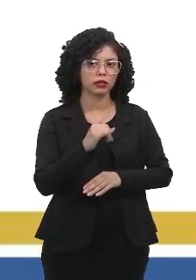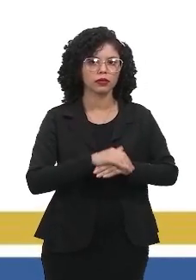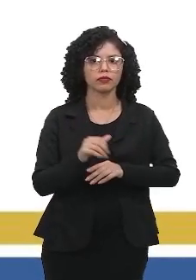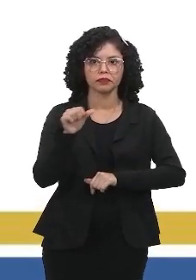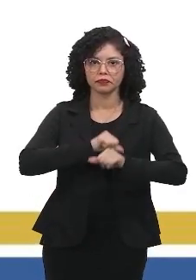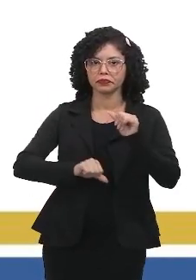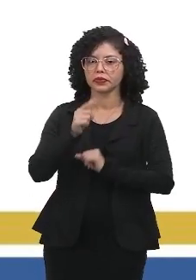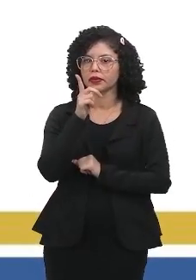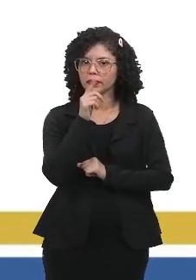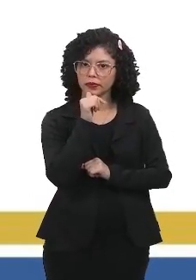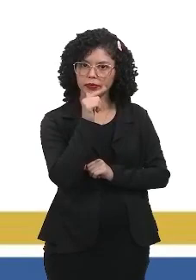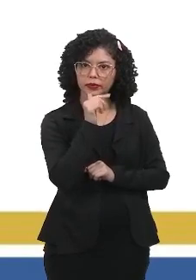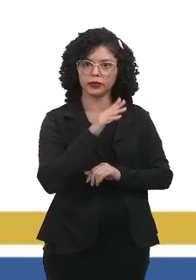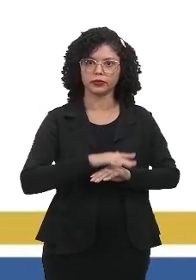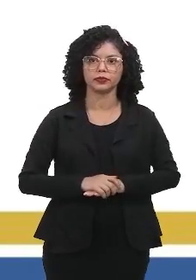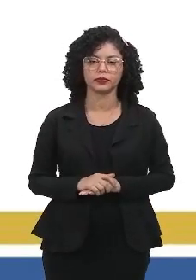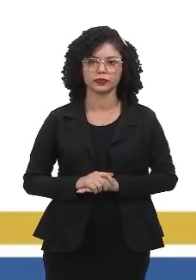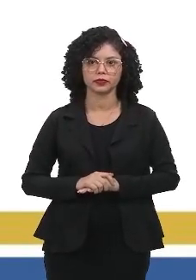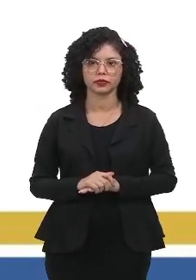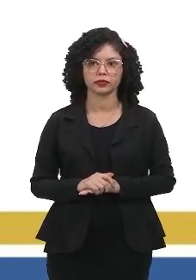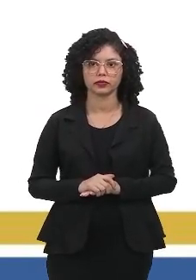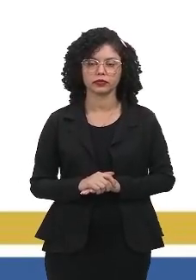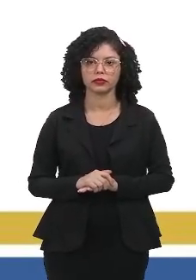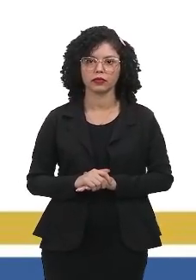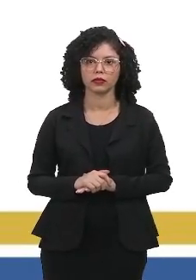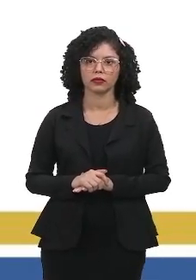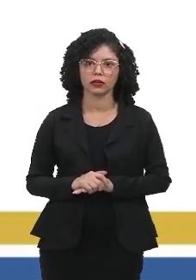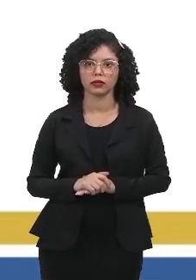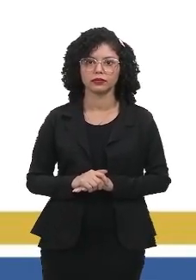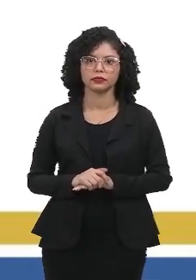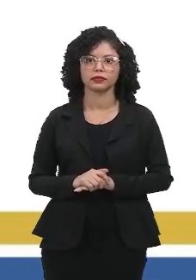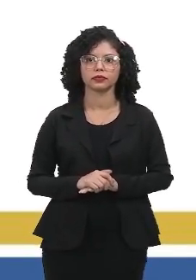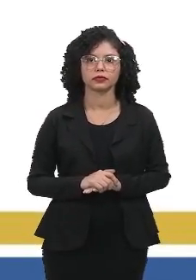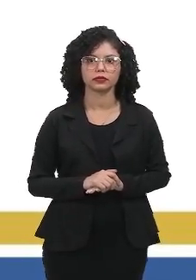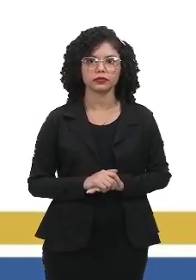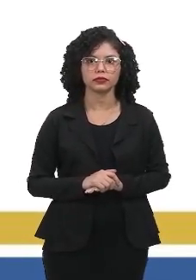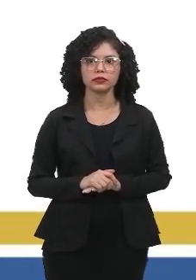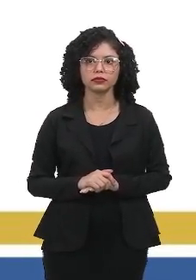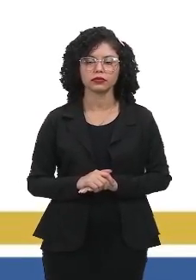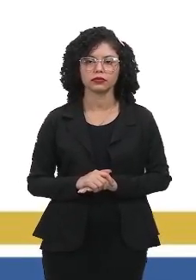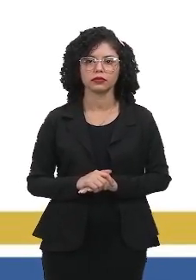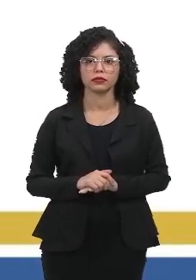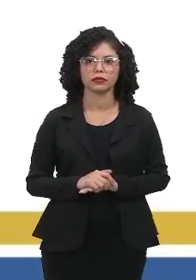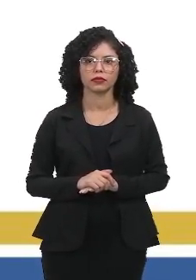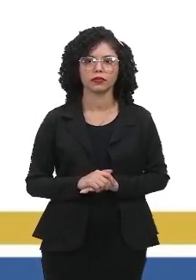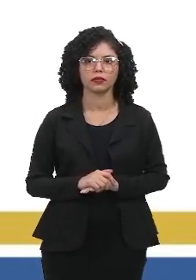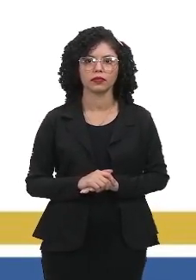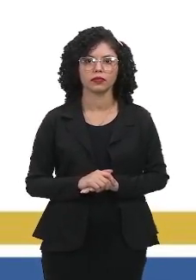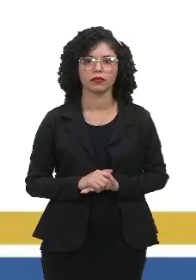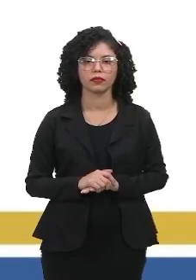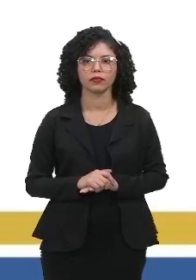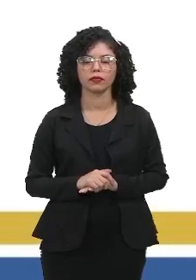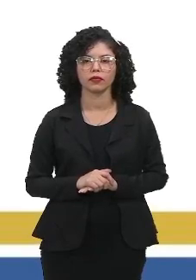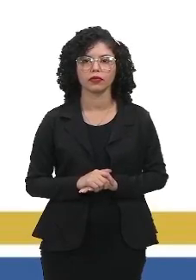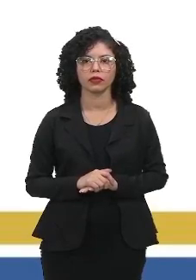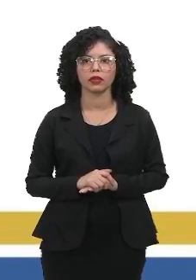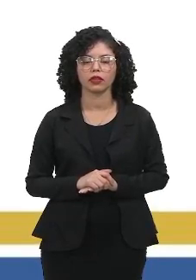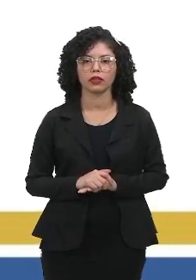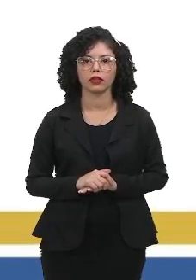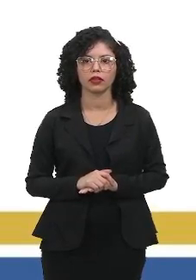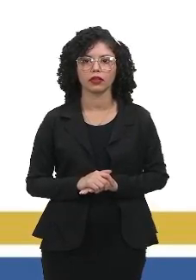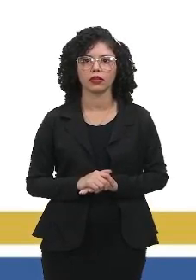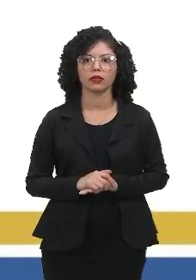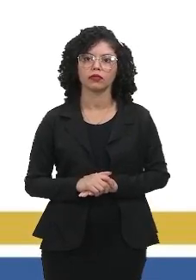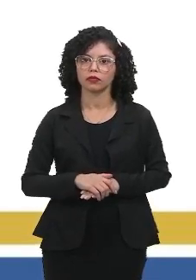transformando ou formando a água Deixa eu só ativar aqui Ativ eh